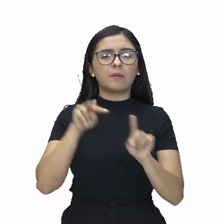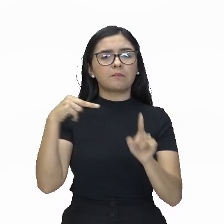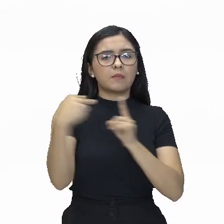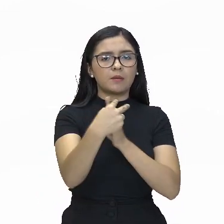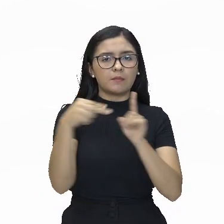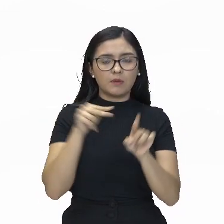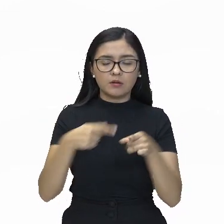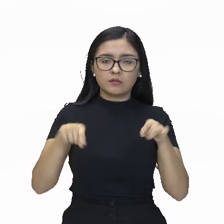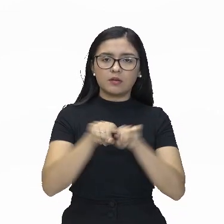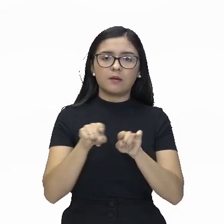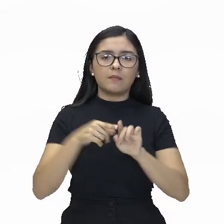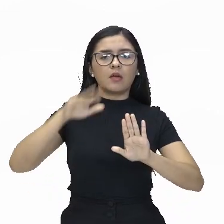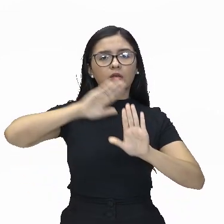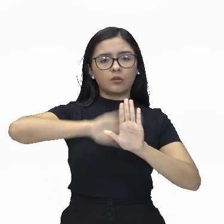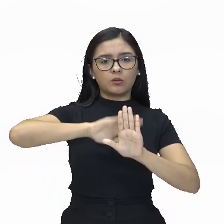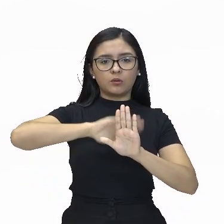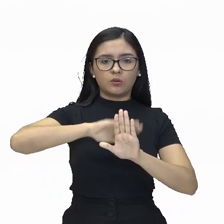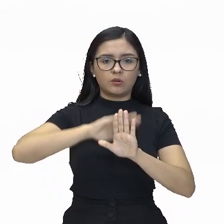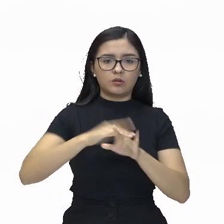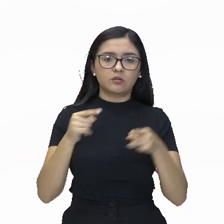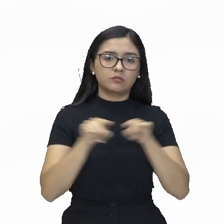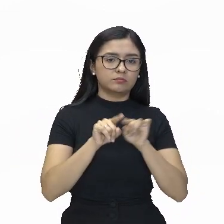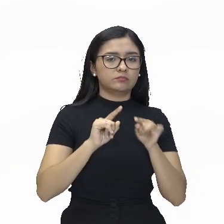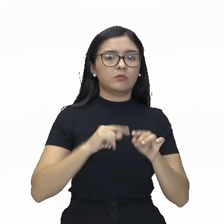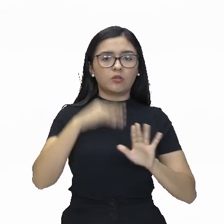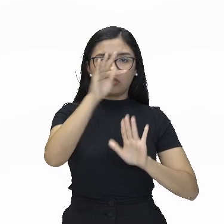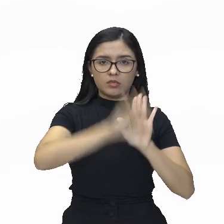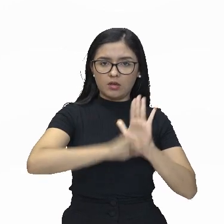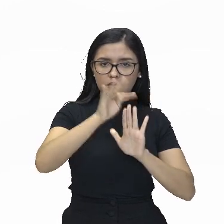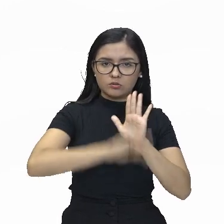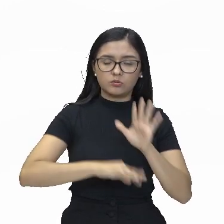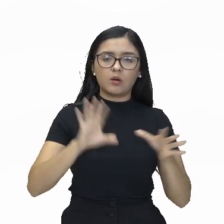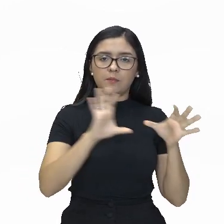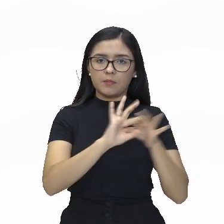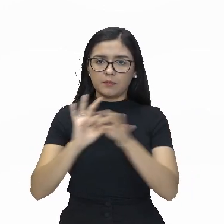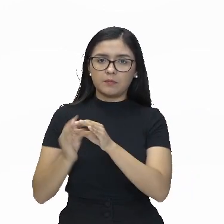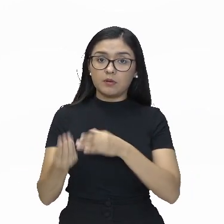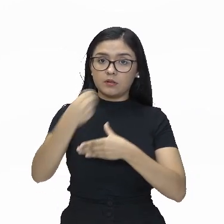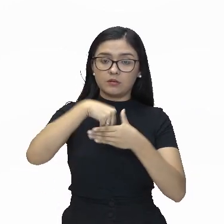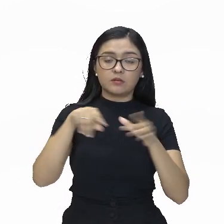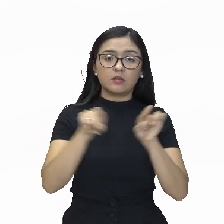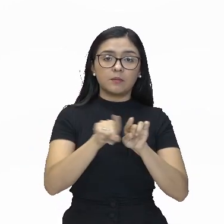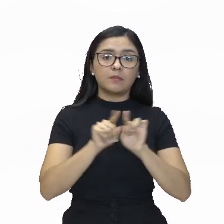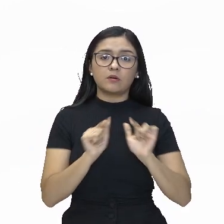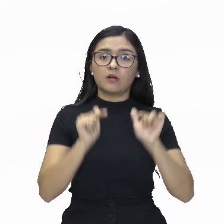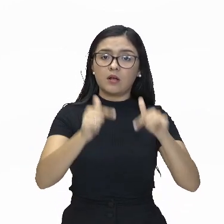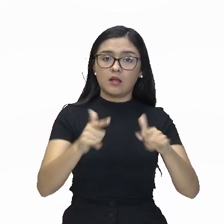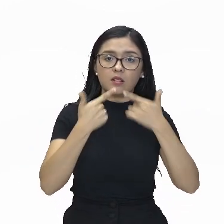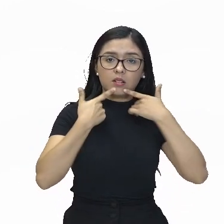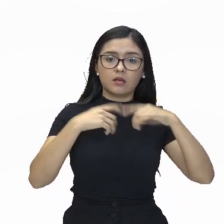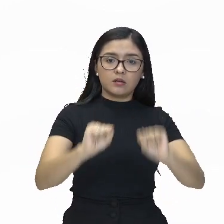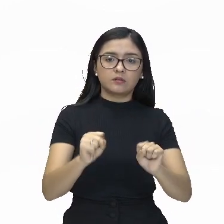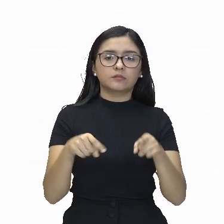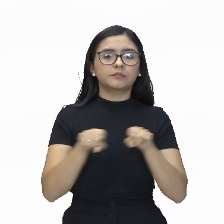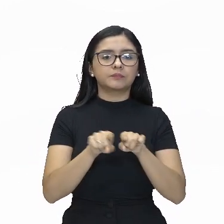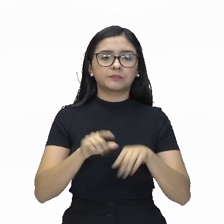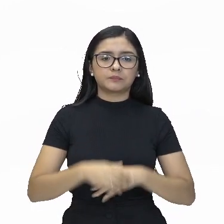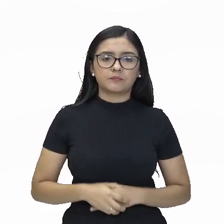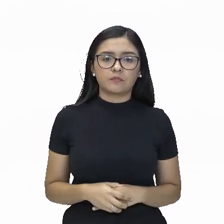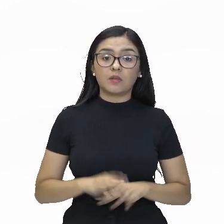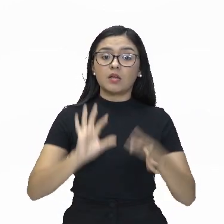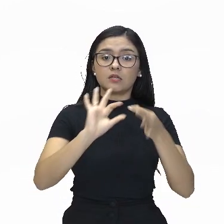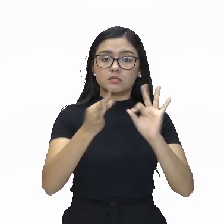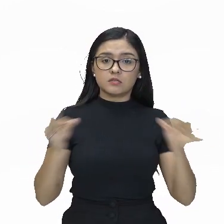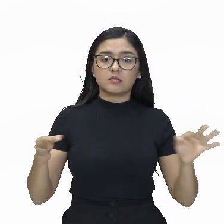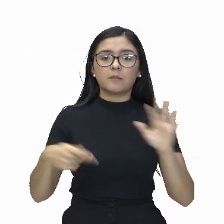mundo, ideologias vinculados nos textos e atos linguísticos, réplica, a